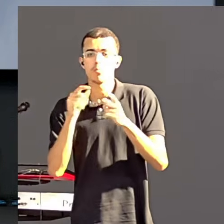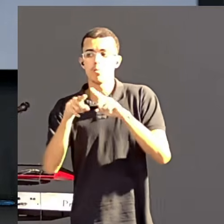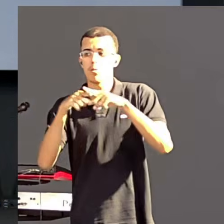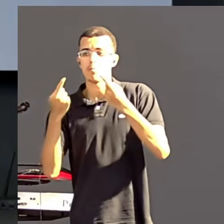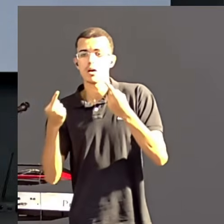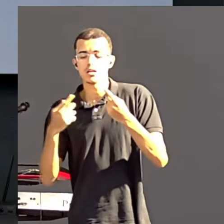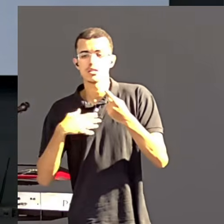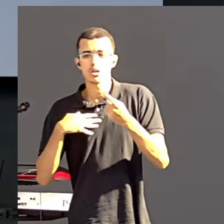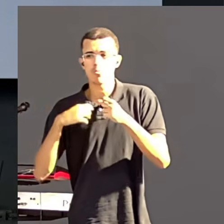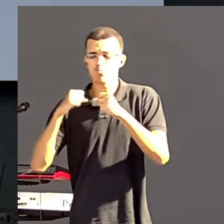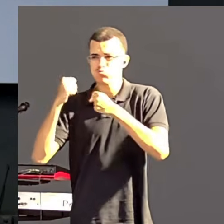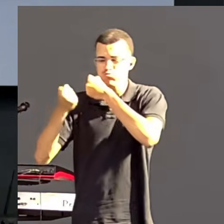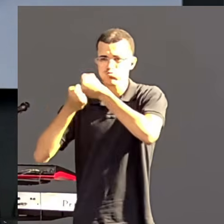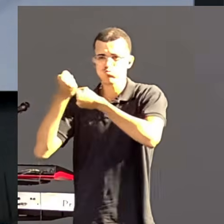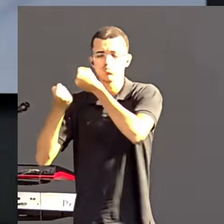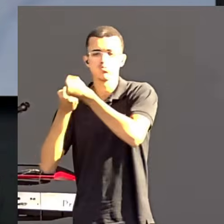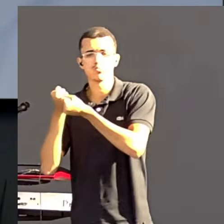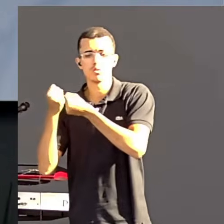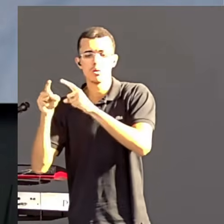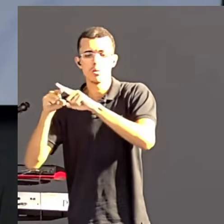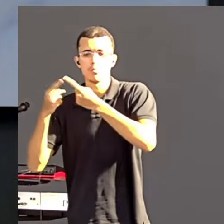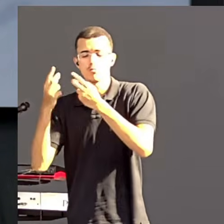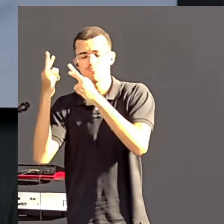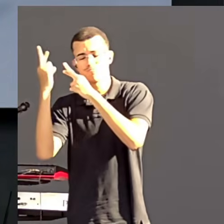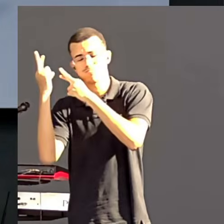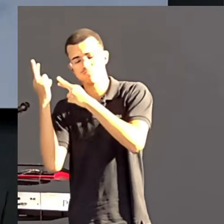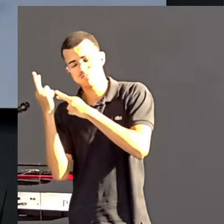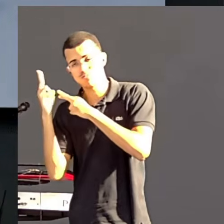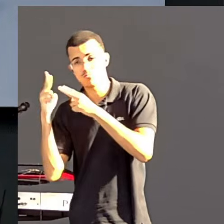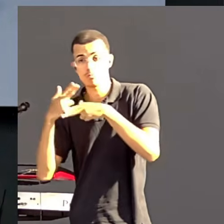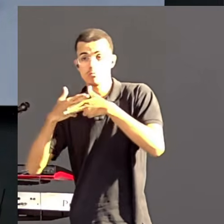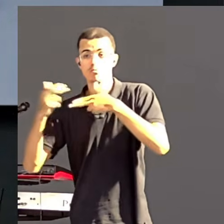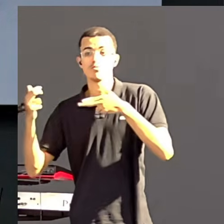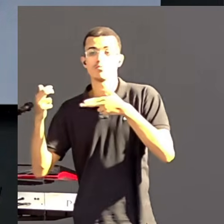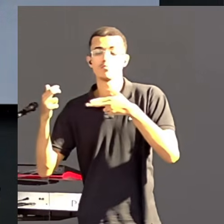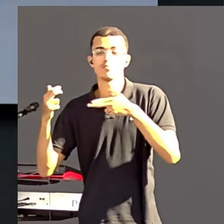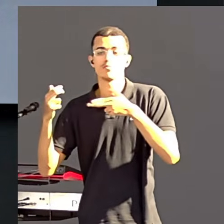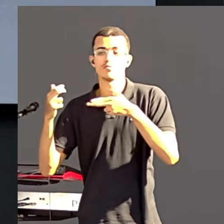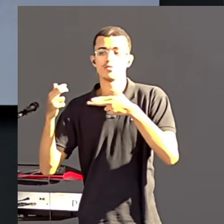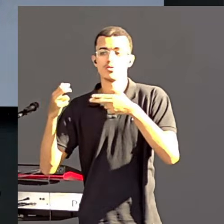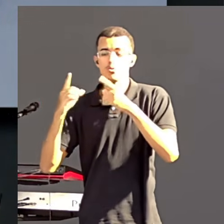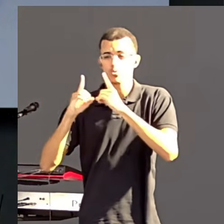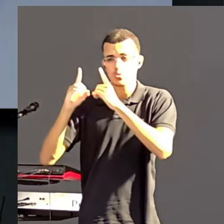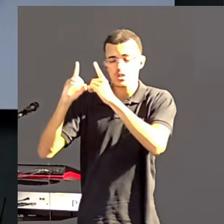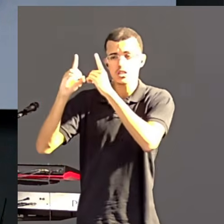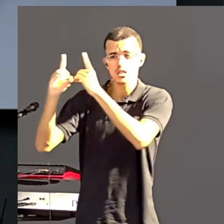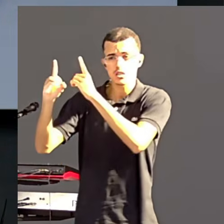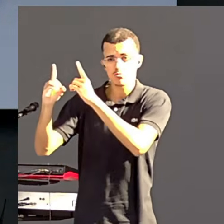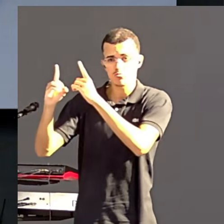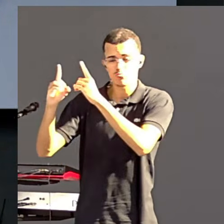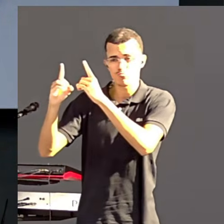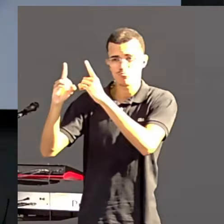foi a sonolência que foi vencendo. Assim como os apóstolos lutaram, mas a sonolência venceu.